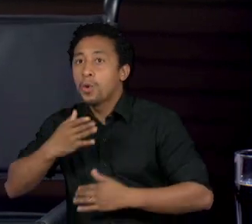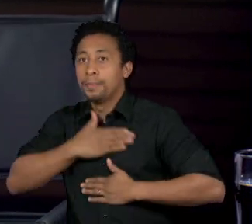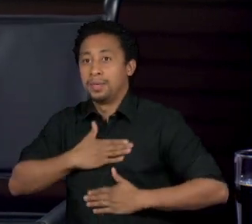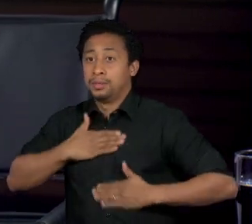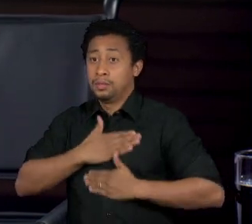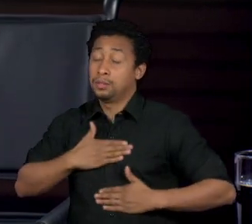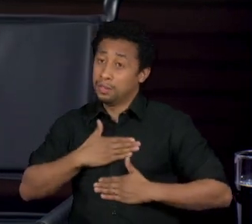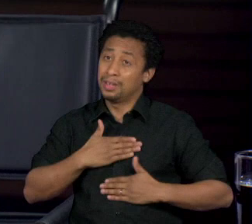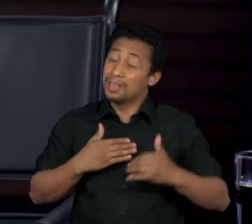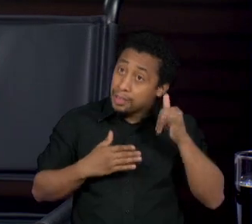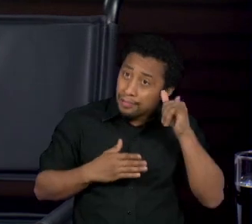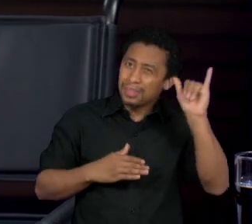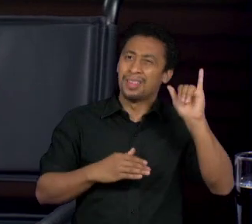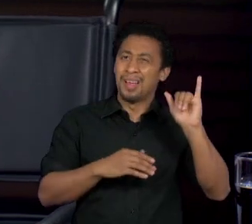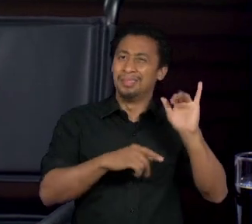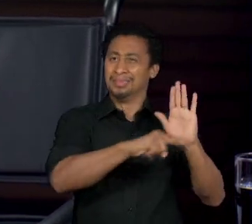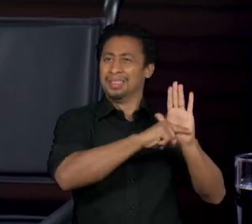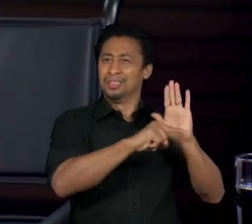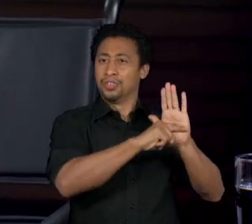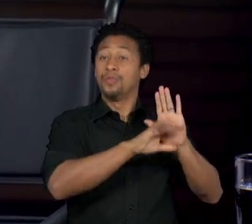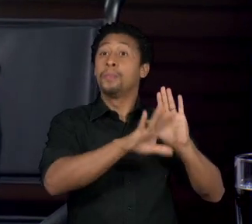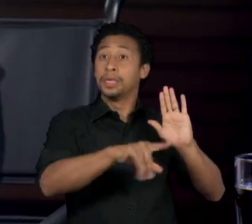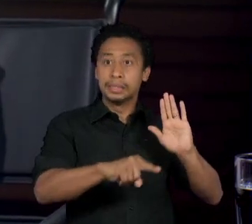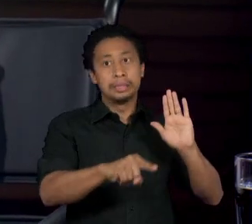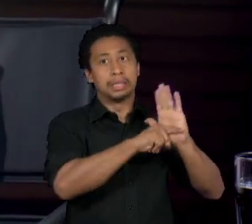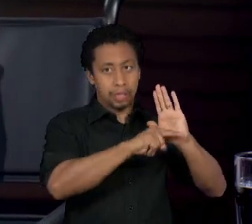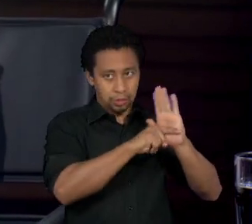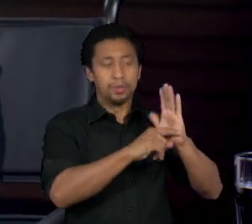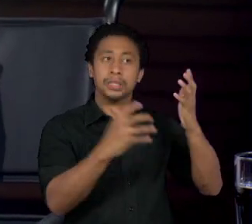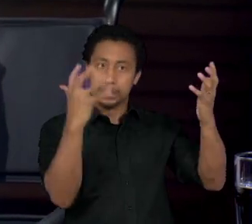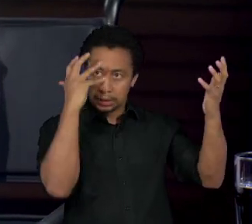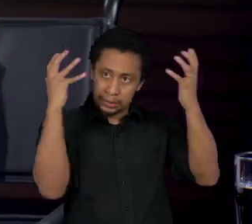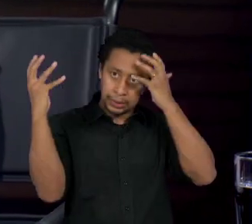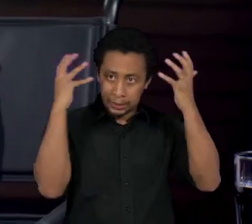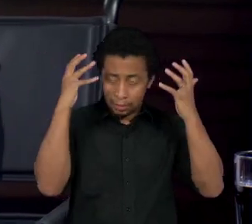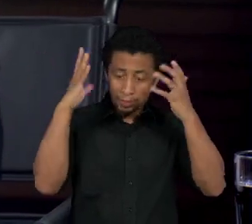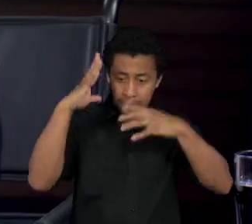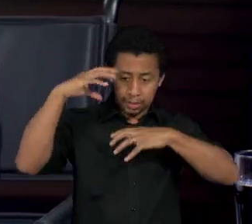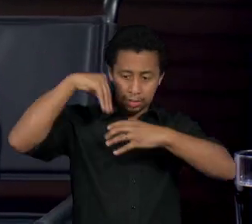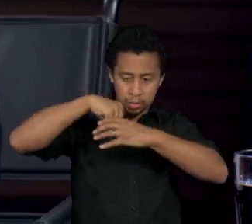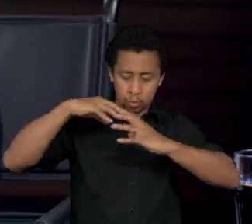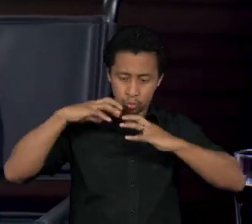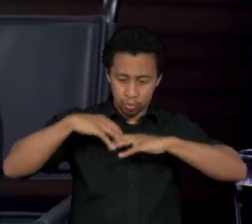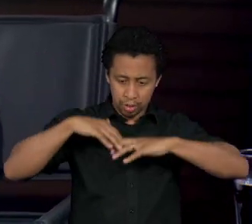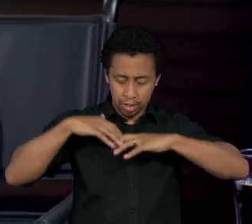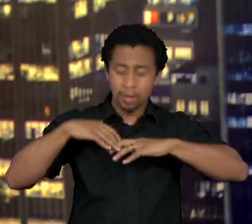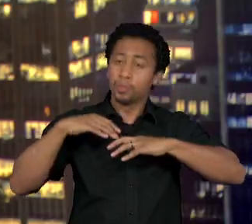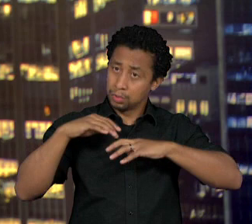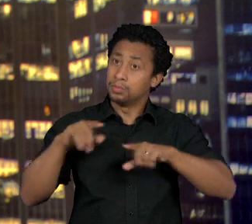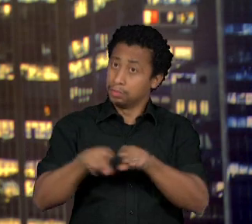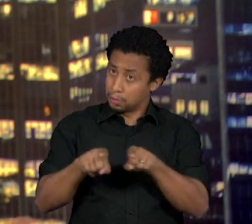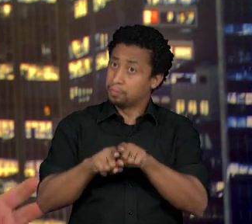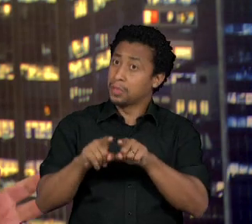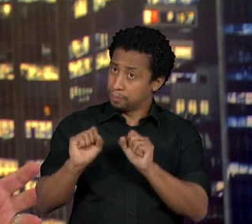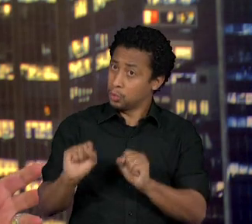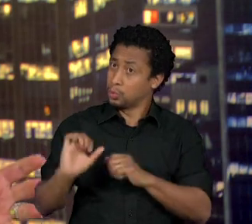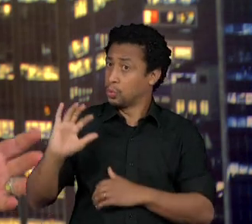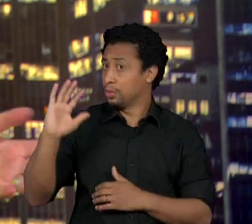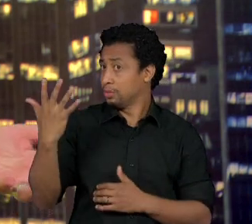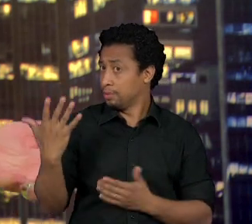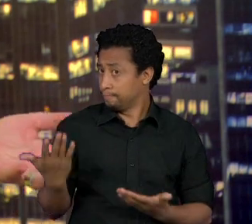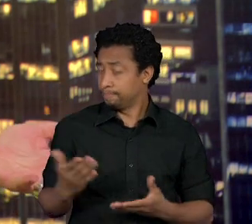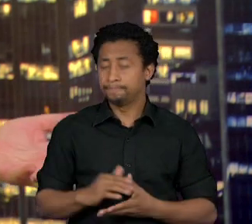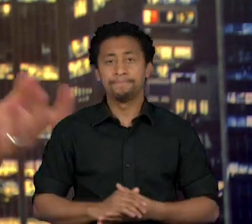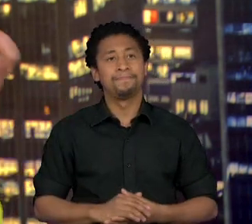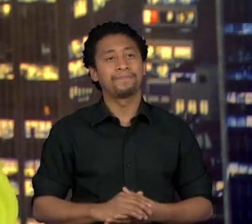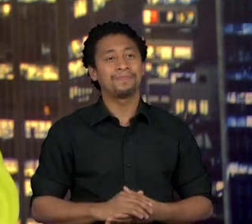também ativando o sistema límbico de alguma forma, mas fica ali reservado para você. Né? No sentido das prazerosas, como o doutor